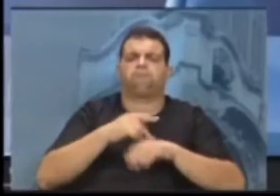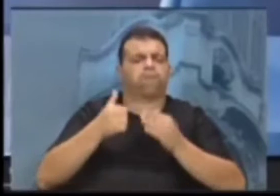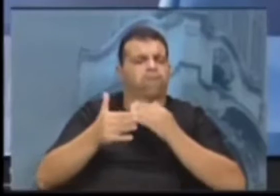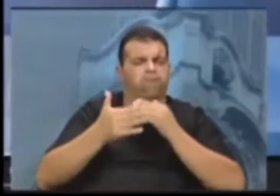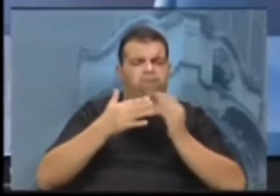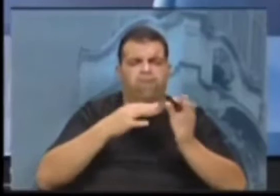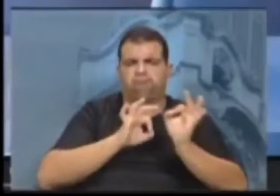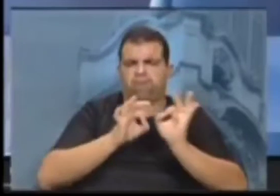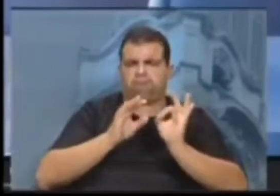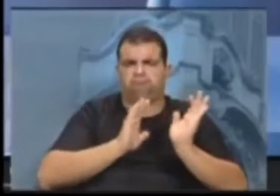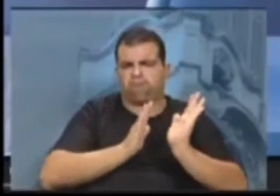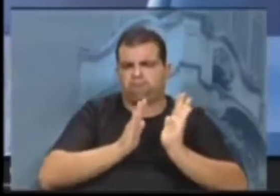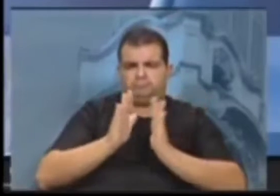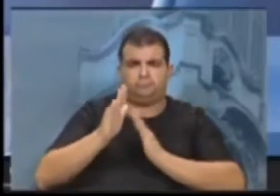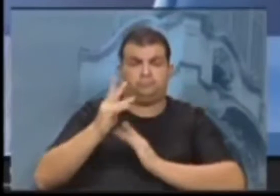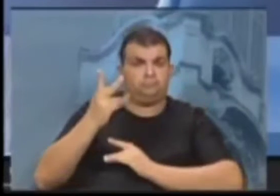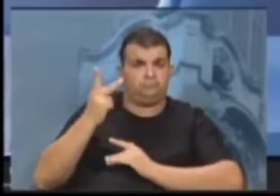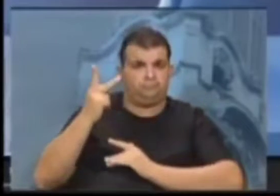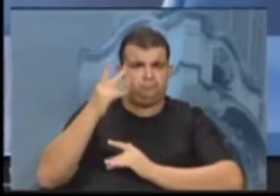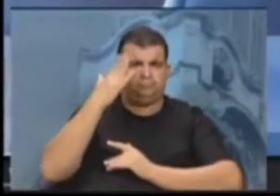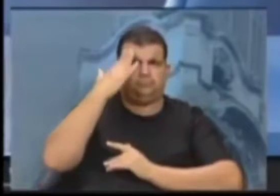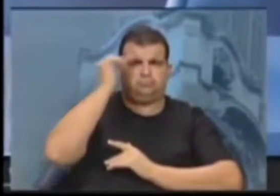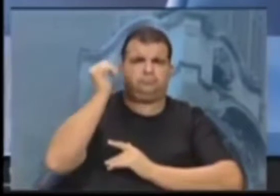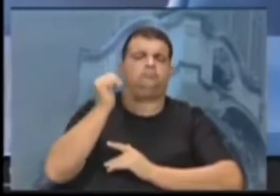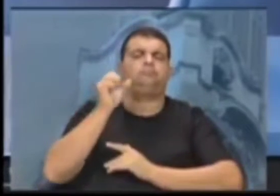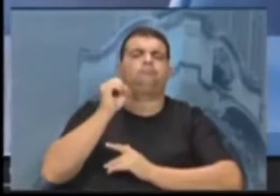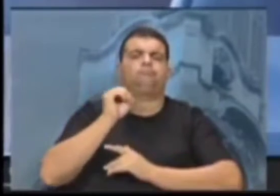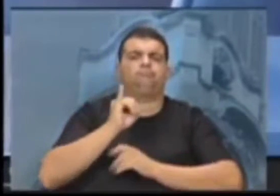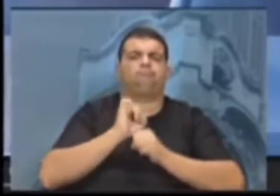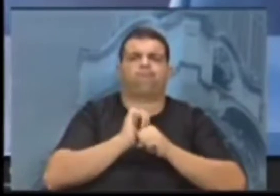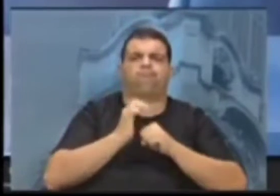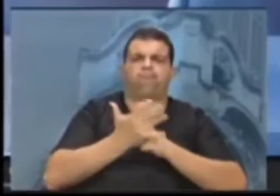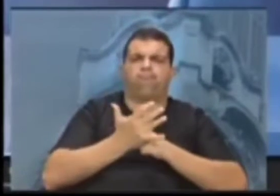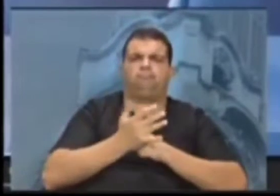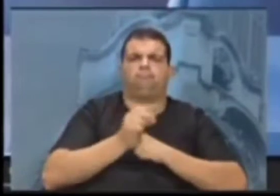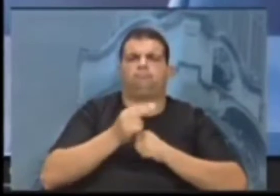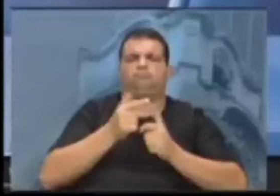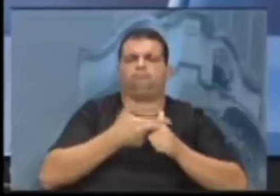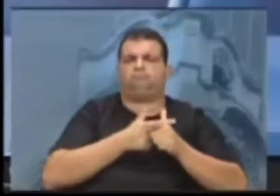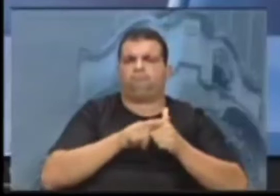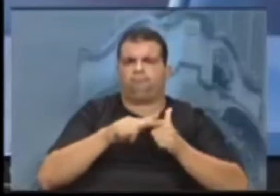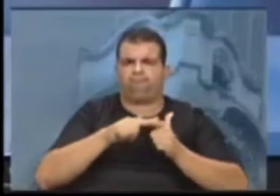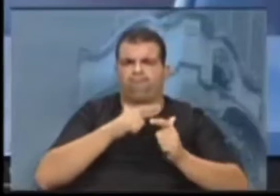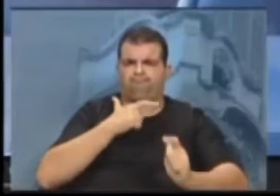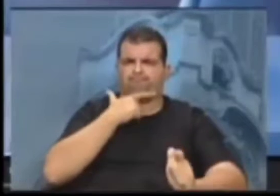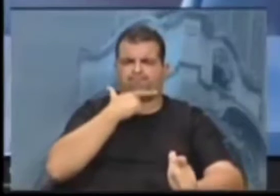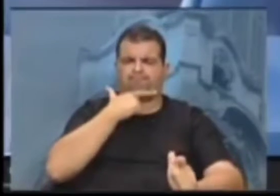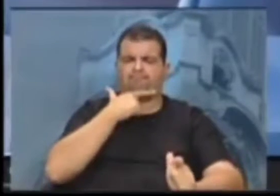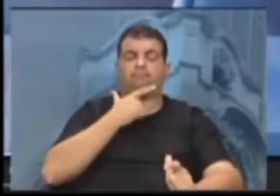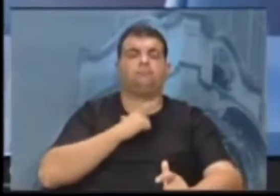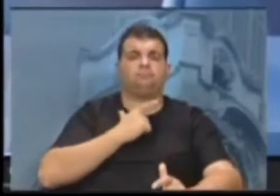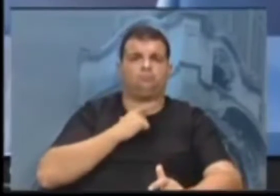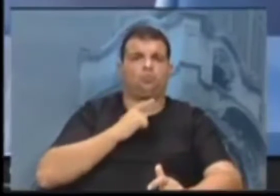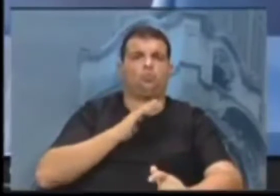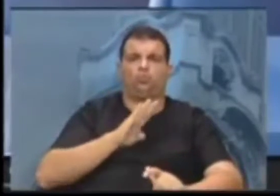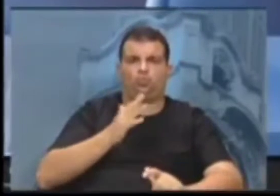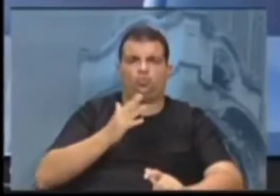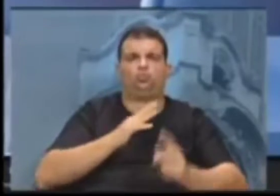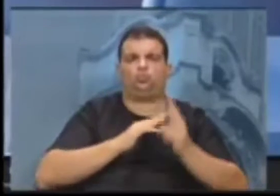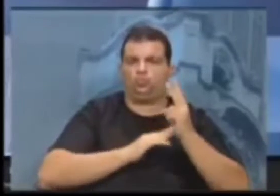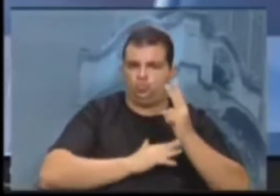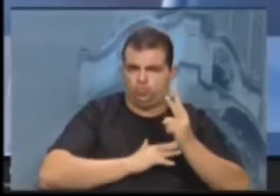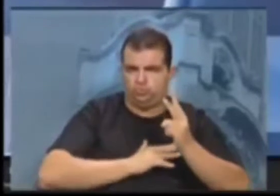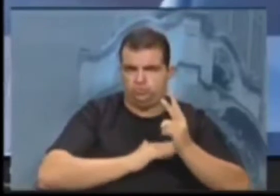minimamente organizado sabe que, numa pandemia ou em situações de crise, nós temos pelo menos 2 categorias que